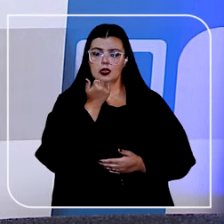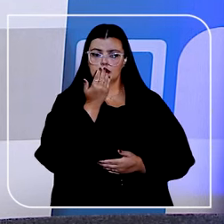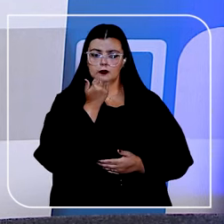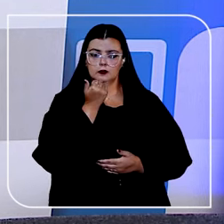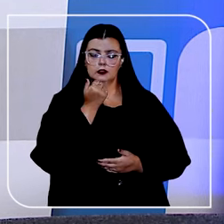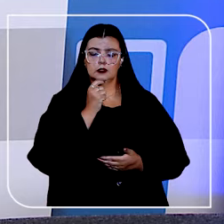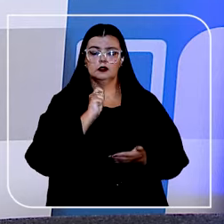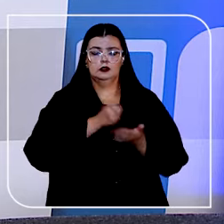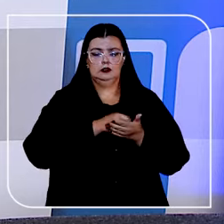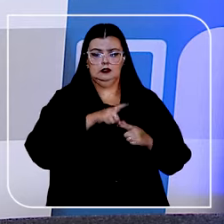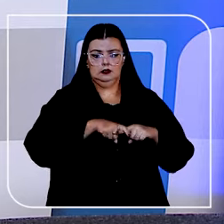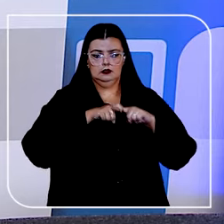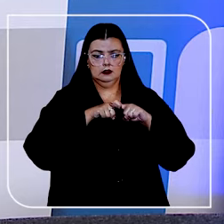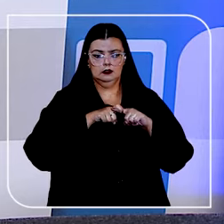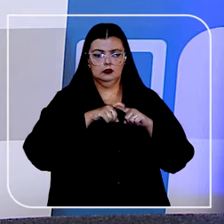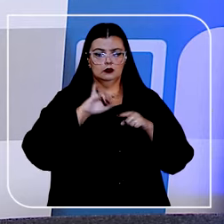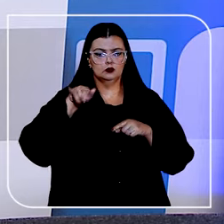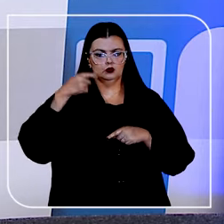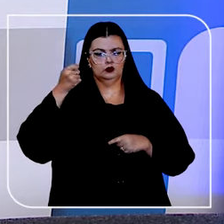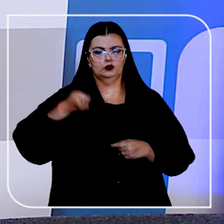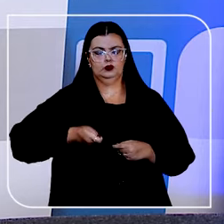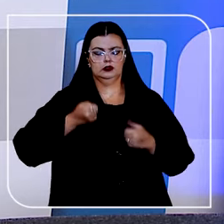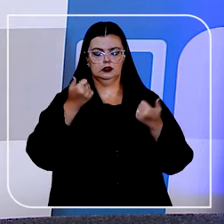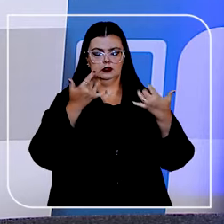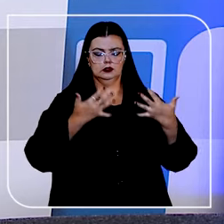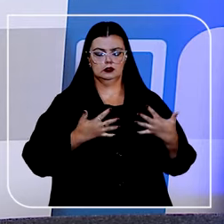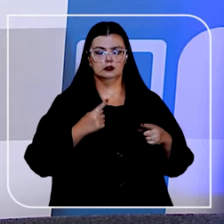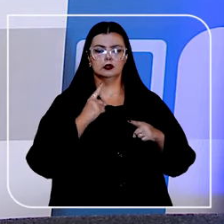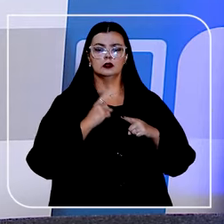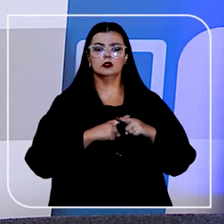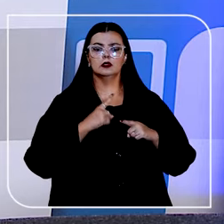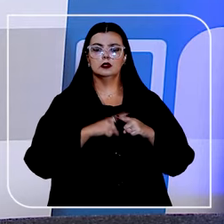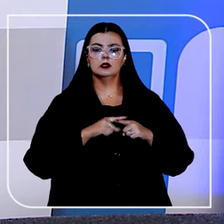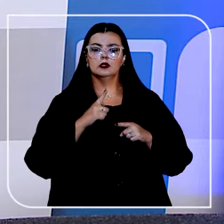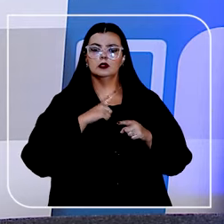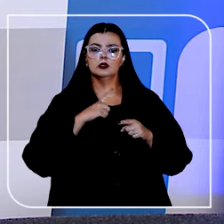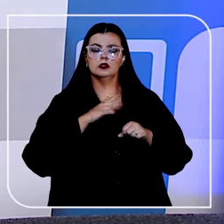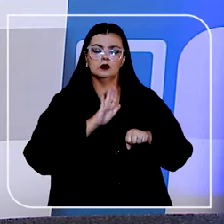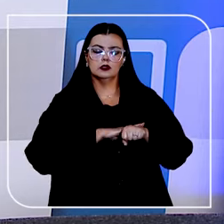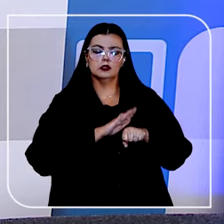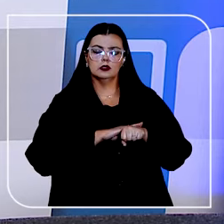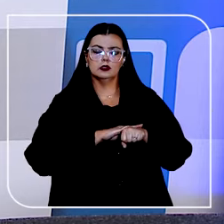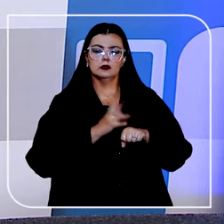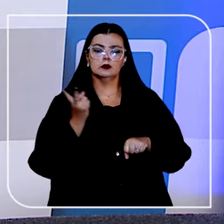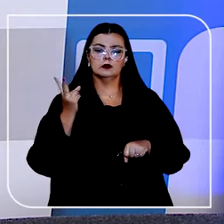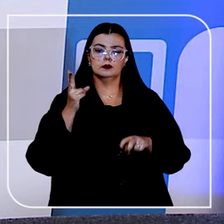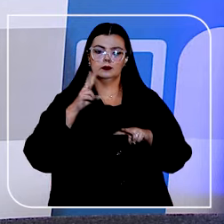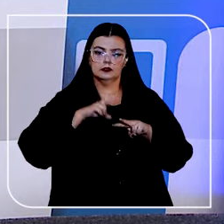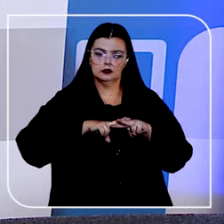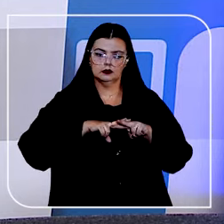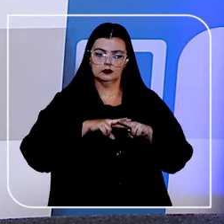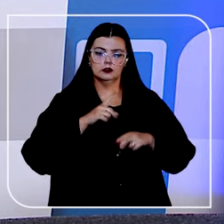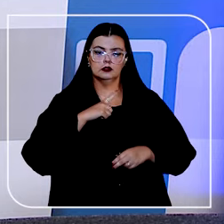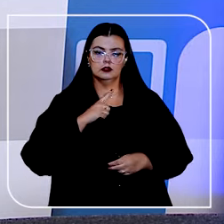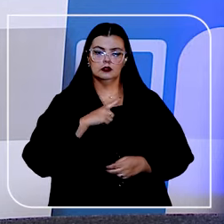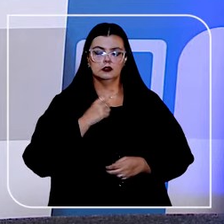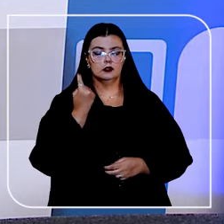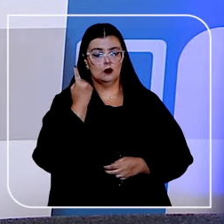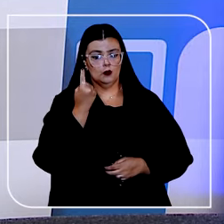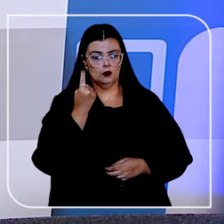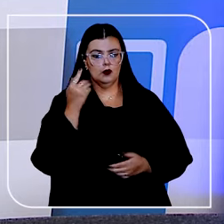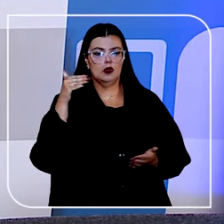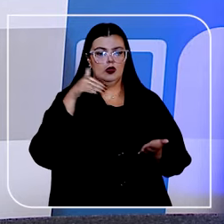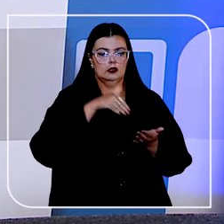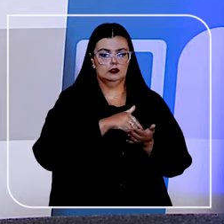alimentícia o juiz deve explicar o motivo pelo qual está definindo aquele tempo de prisão que varia legalmente de